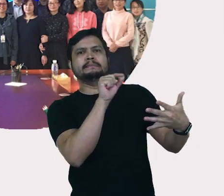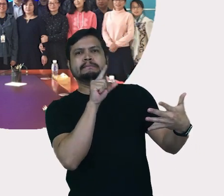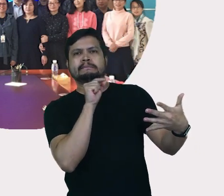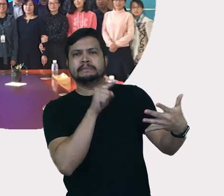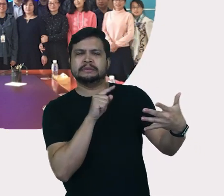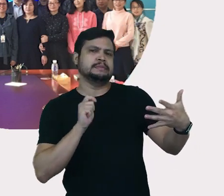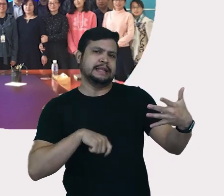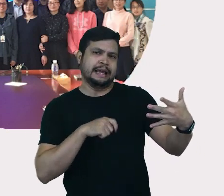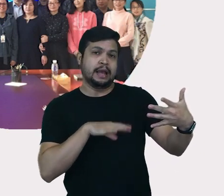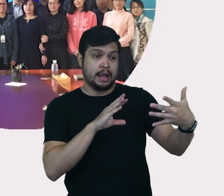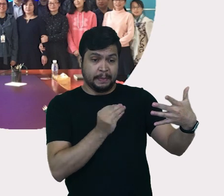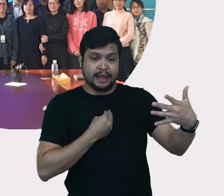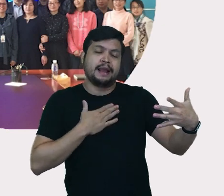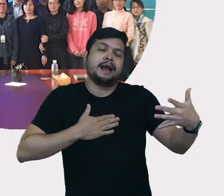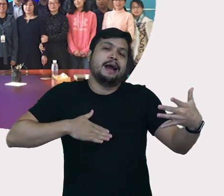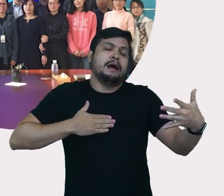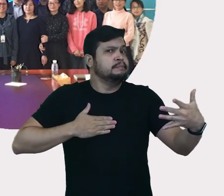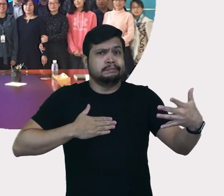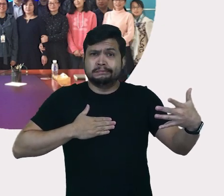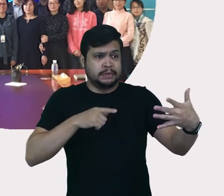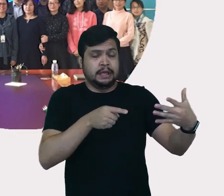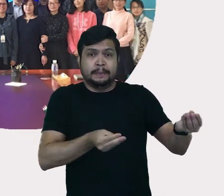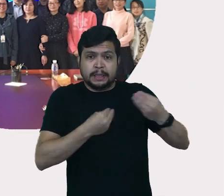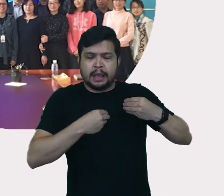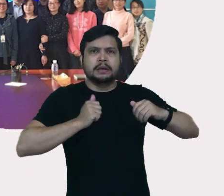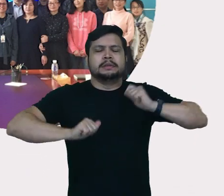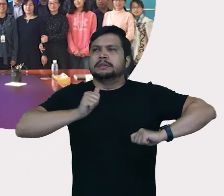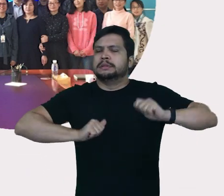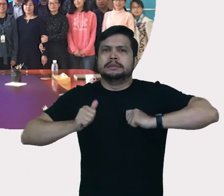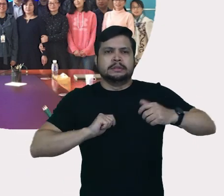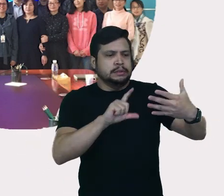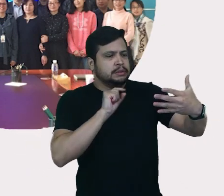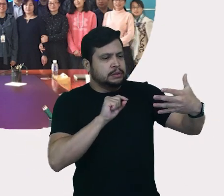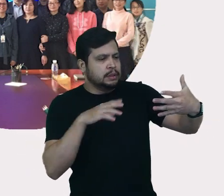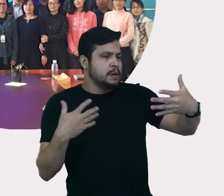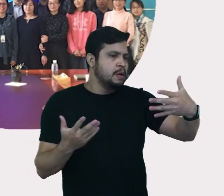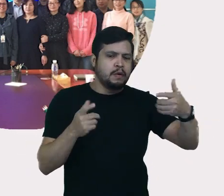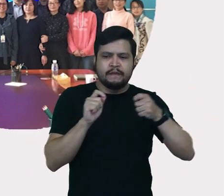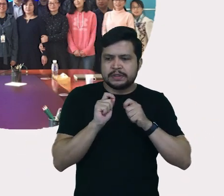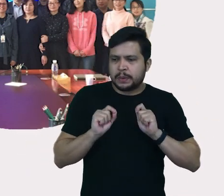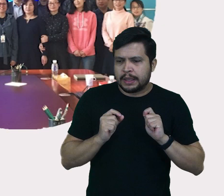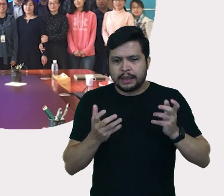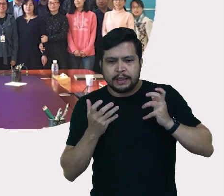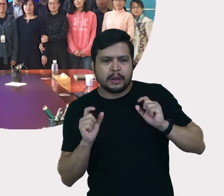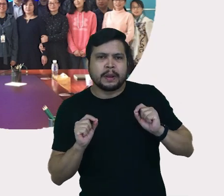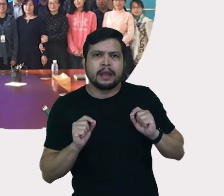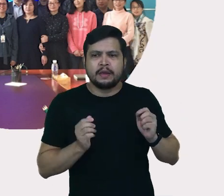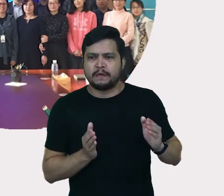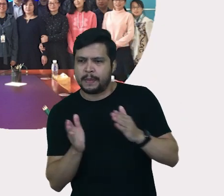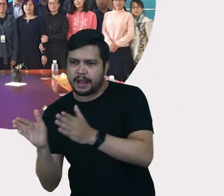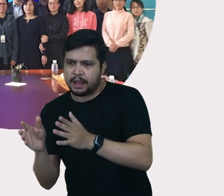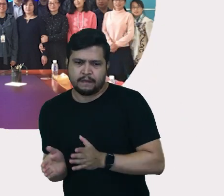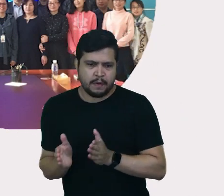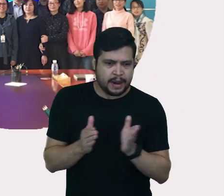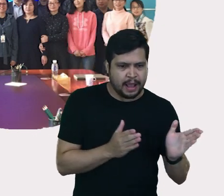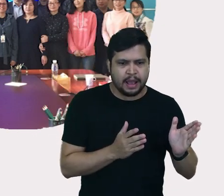esses monte de opções, em vez deles darem tranquilidade para a gente, eles trazem ansiedade. A gente fica ansioso. Ah, meu